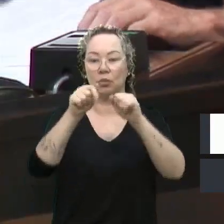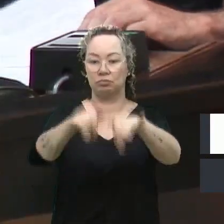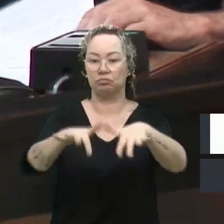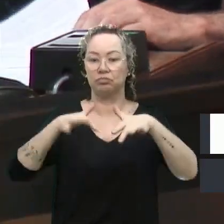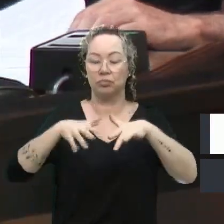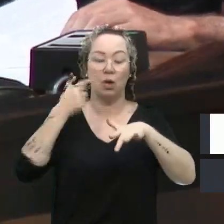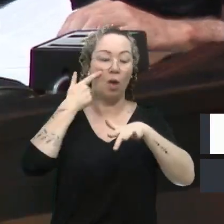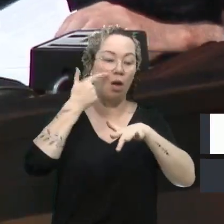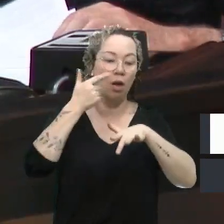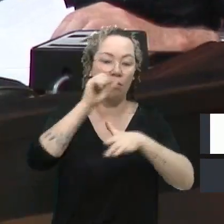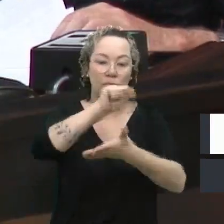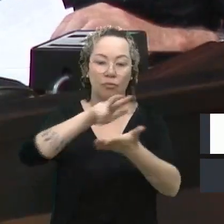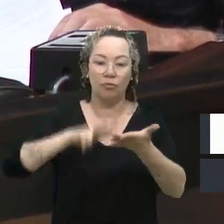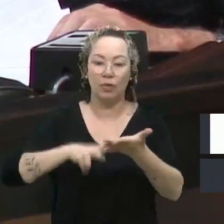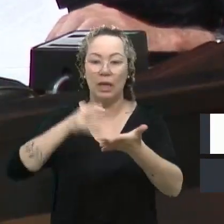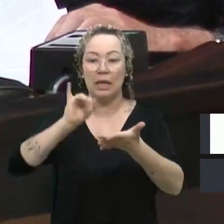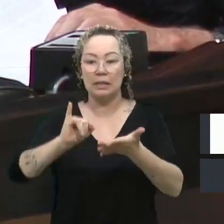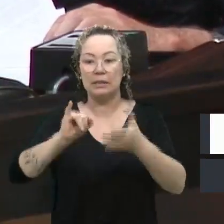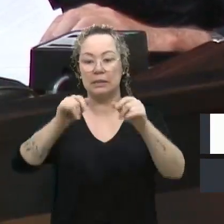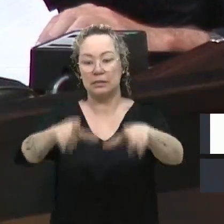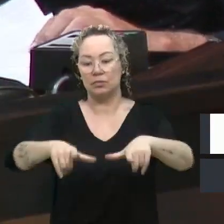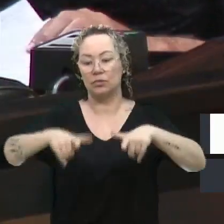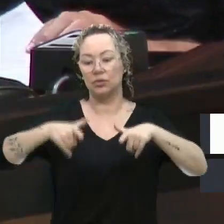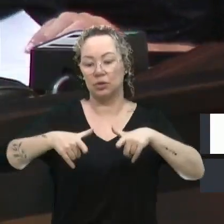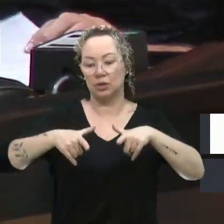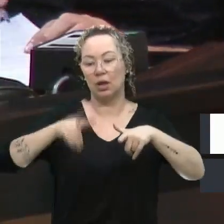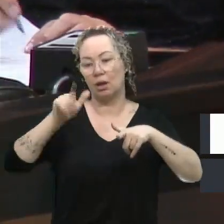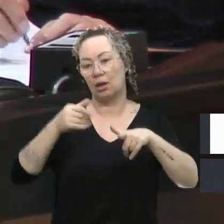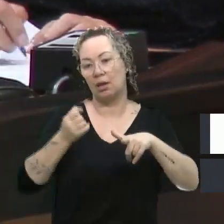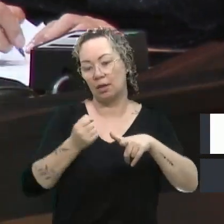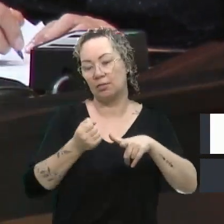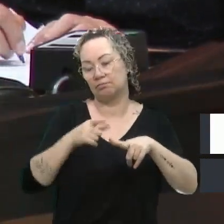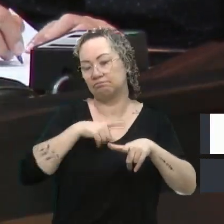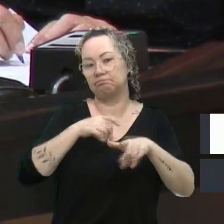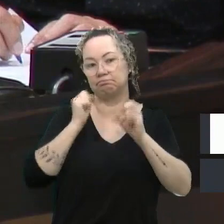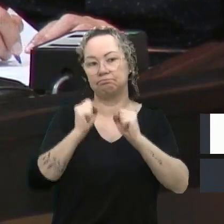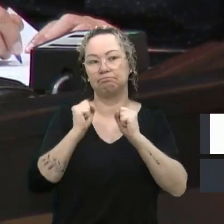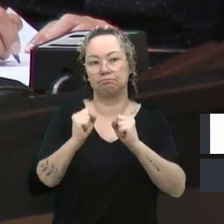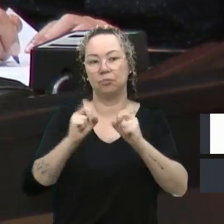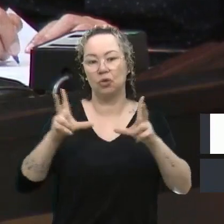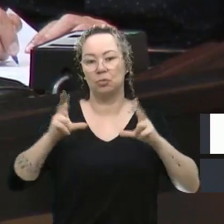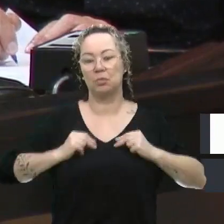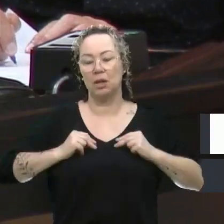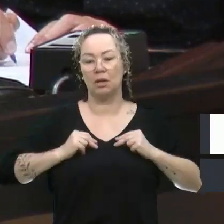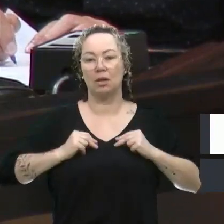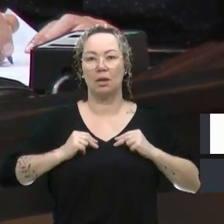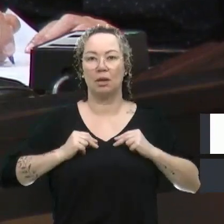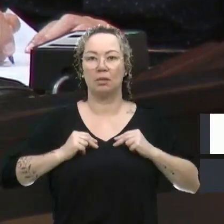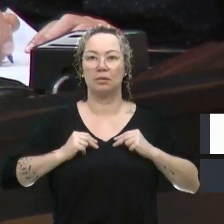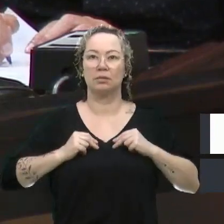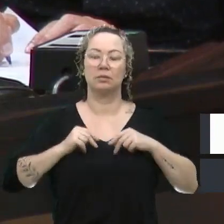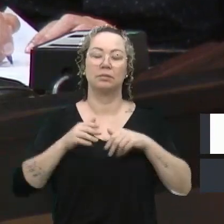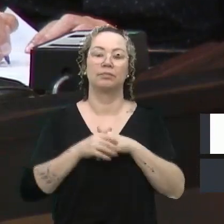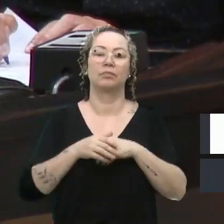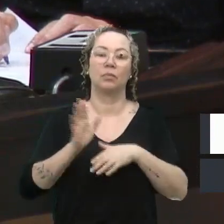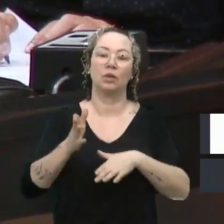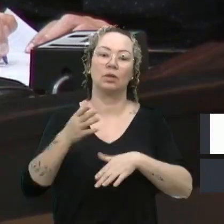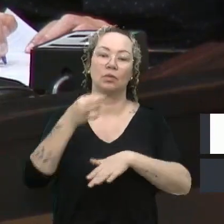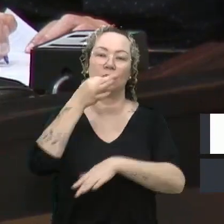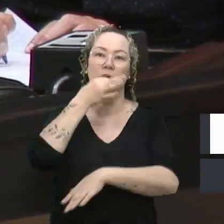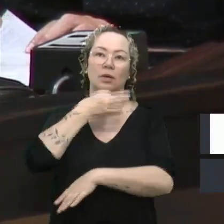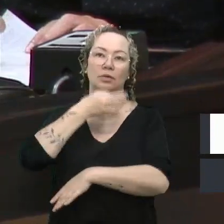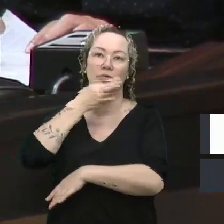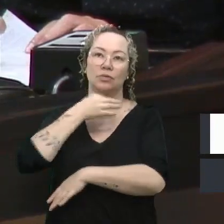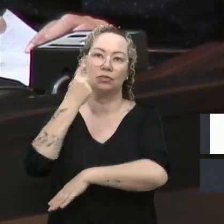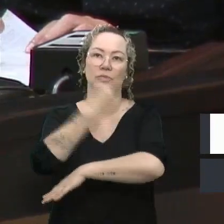avaliar o merecimento de tal homenagem. Salvo melhor juízo, este é o parecer. Caxias do Sul, 9 de novembro